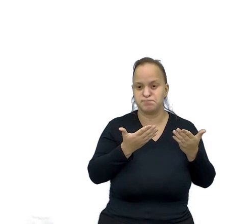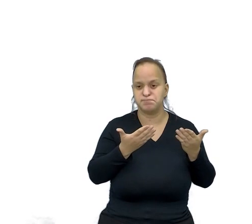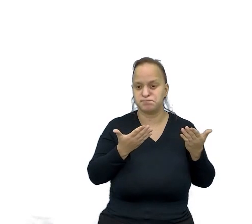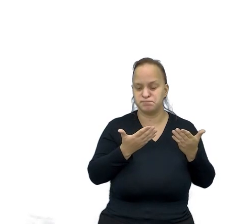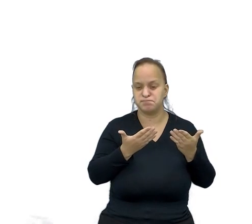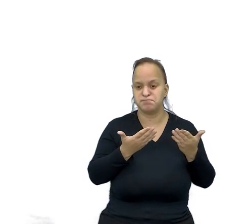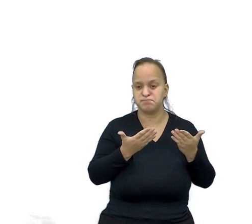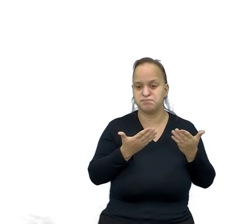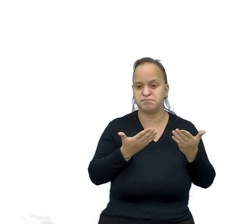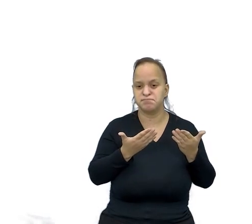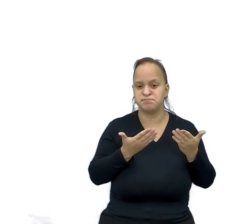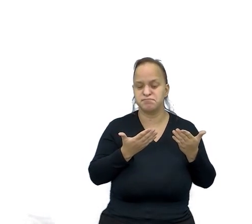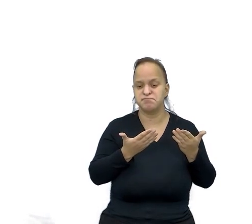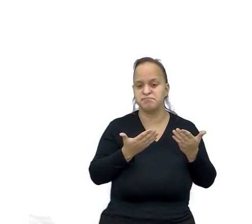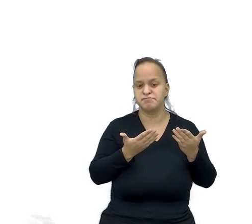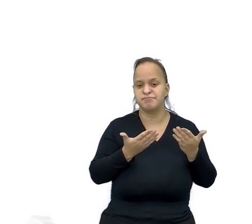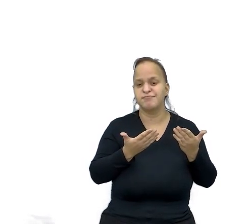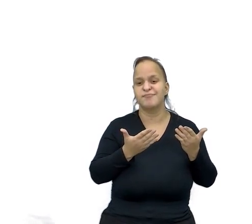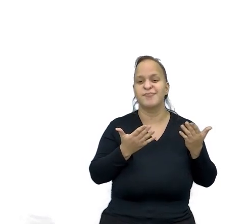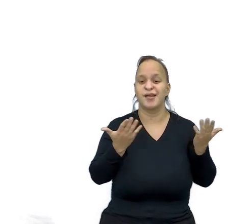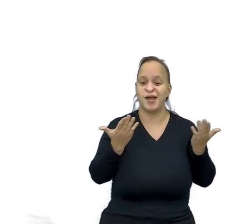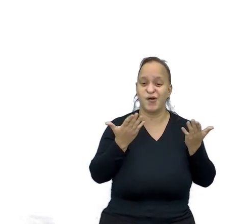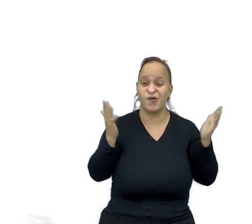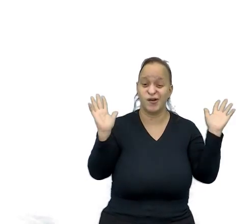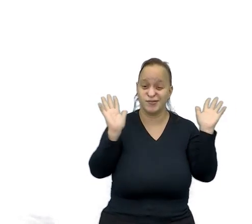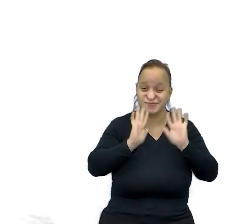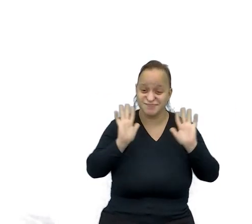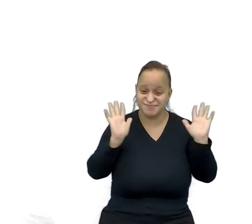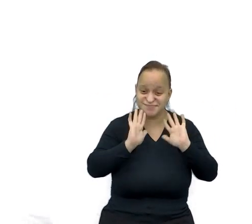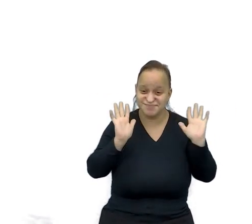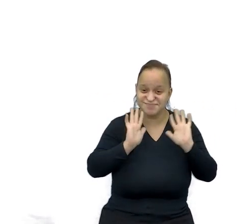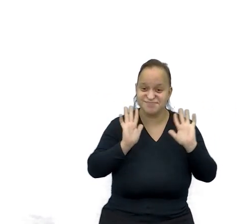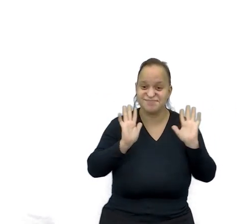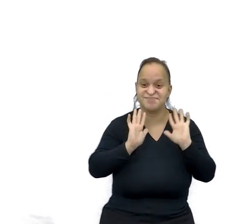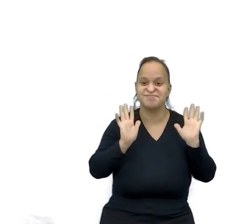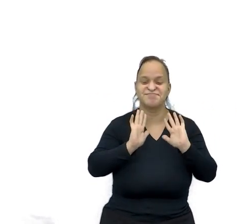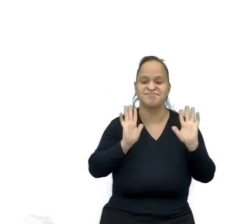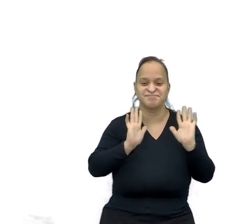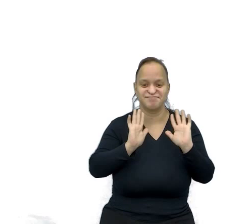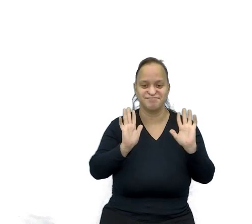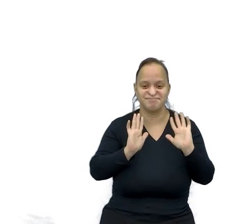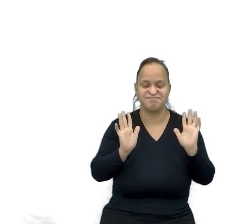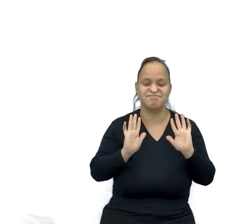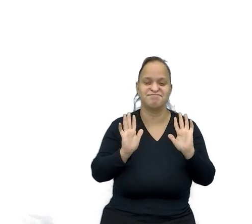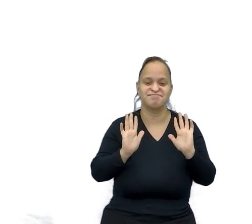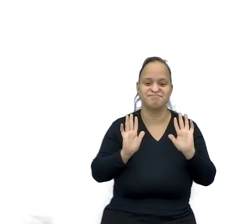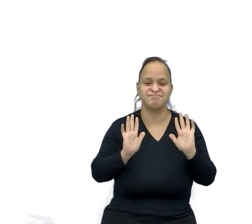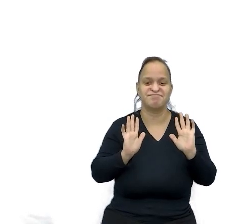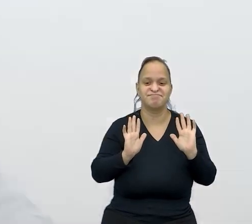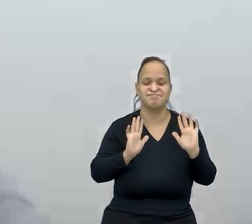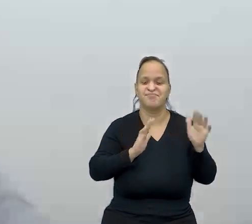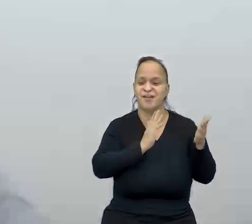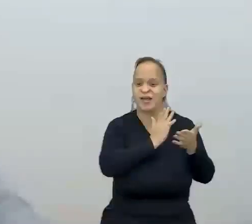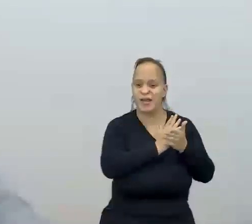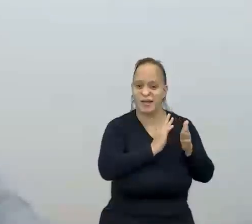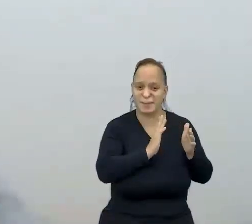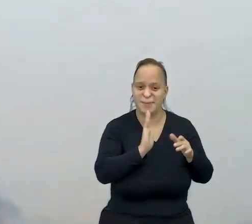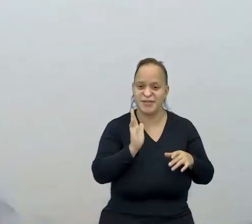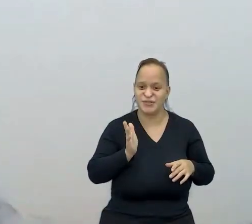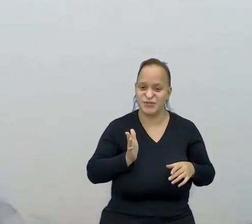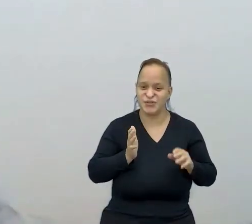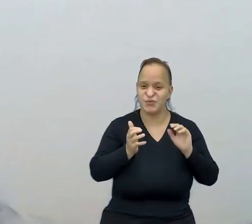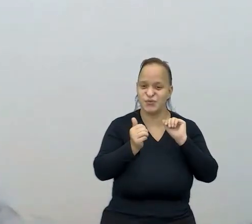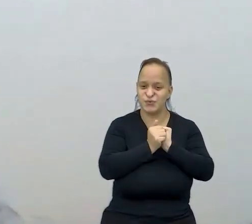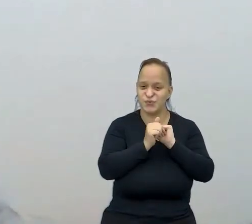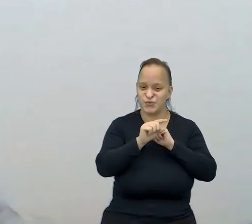E após a referência, eu vou me despedir de vocês, encerrando então mais uma formação junto